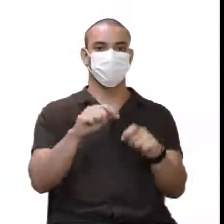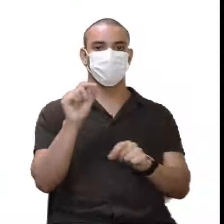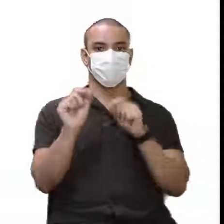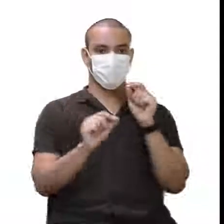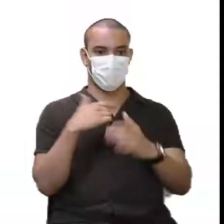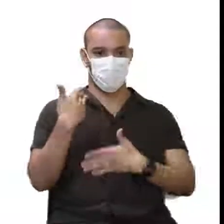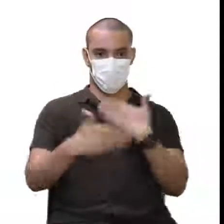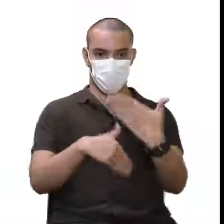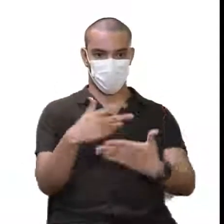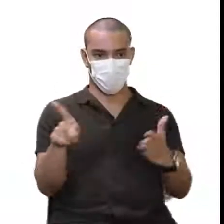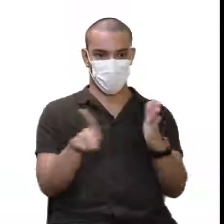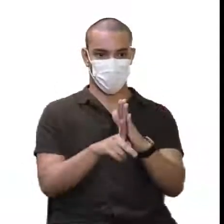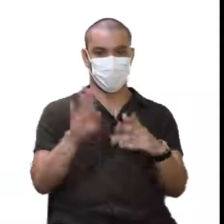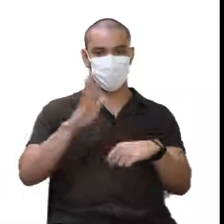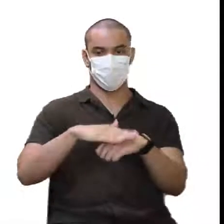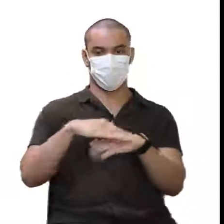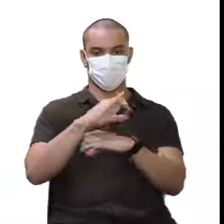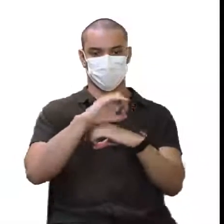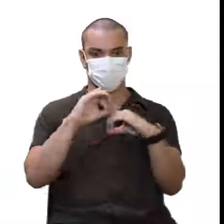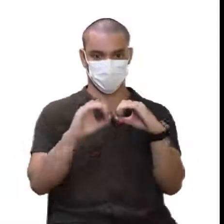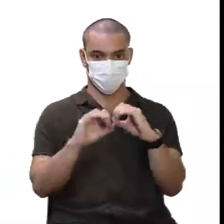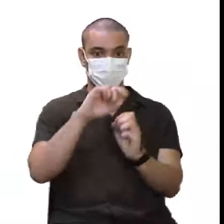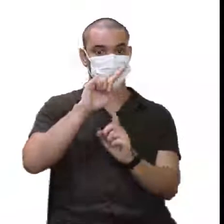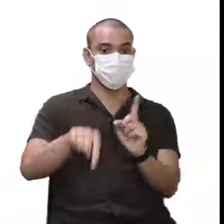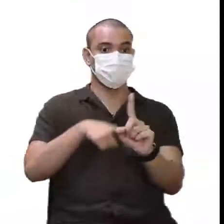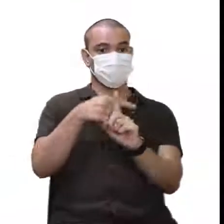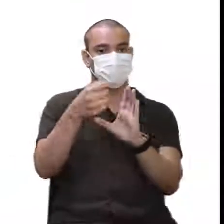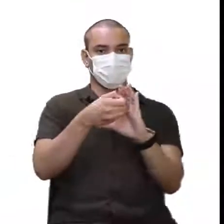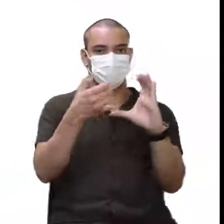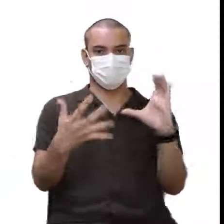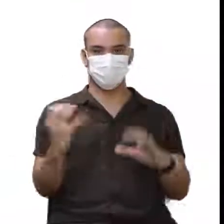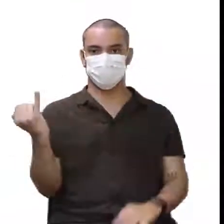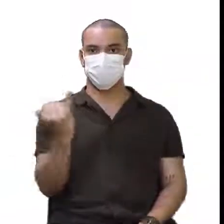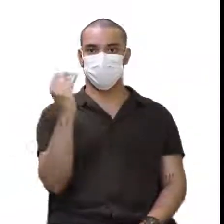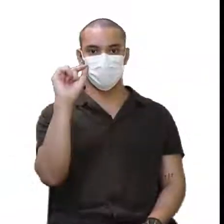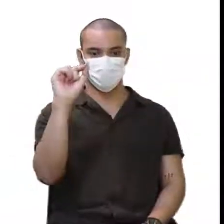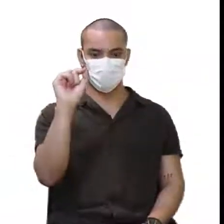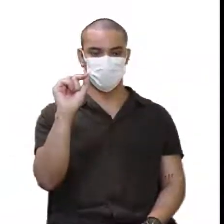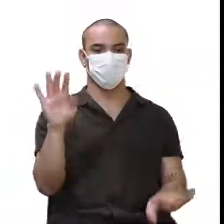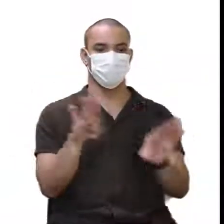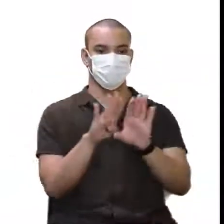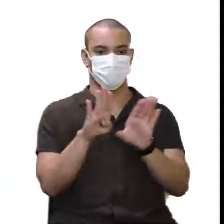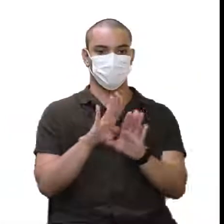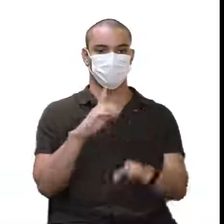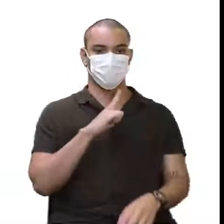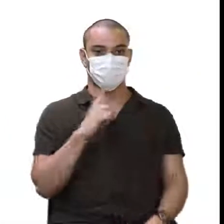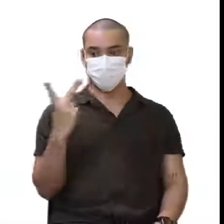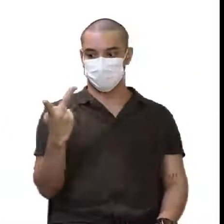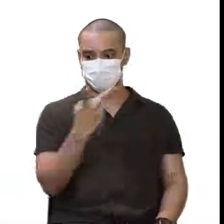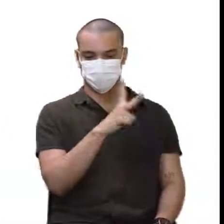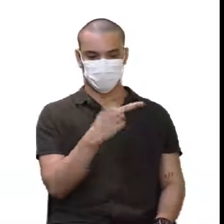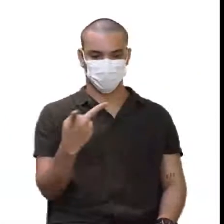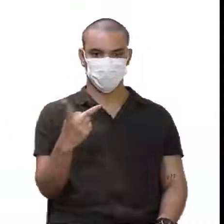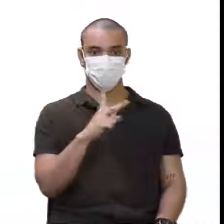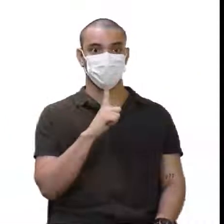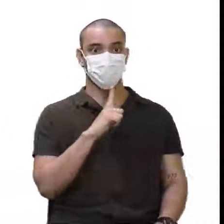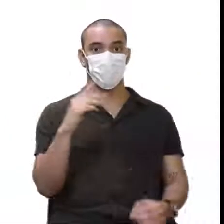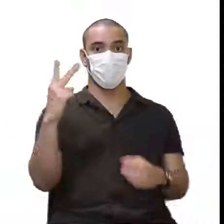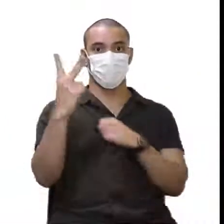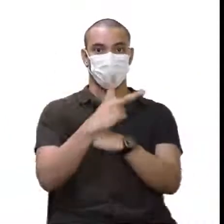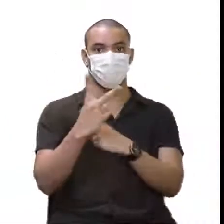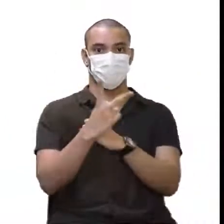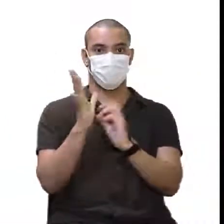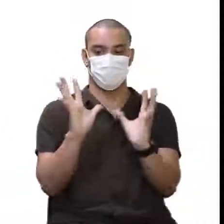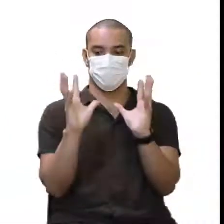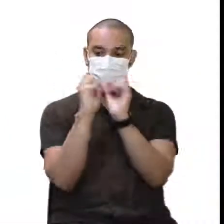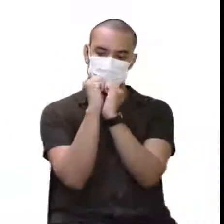esse processo de autofecundação. E mais uma característica importante, que tanto o estame e o pistilo estavam protegidos, estavam